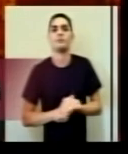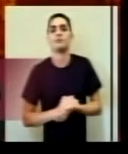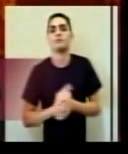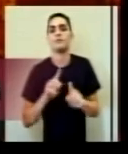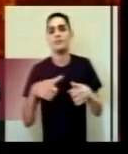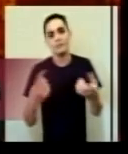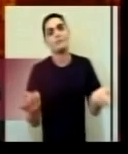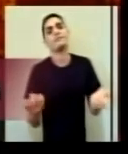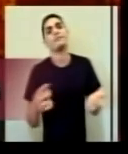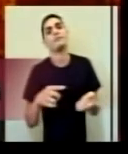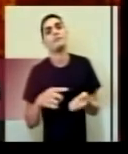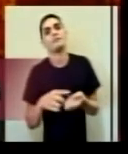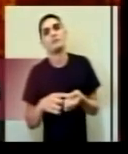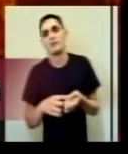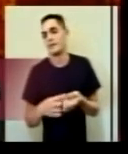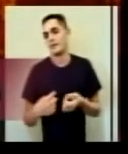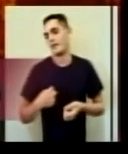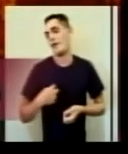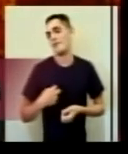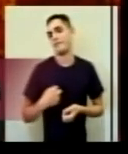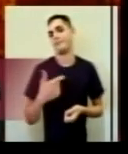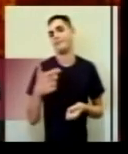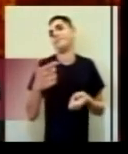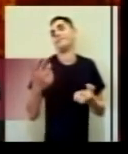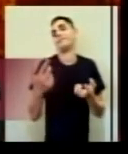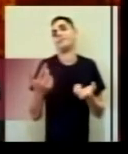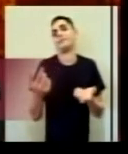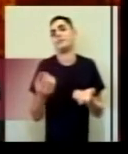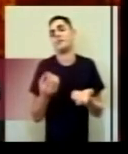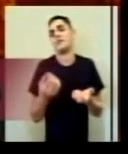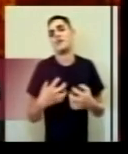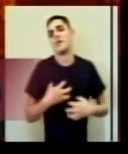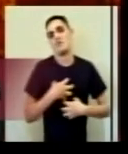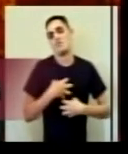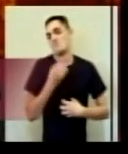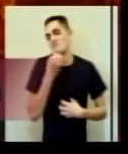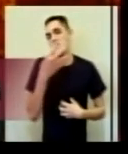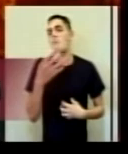leitos. Então, eu acredito o seguinte, eu não vejo